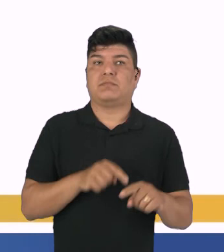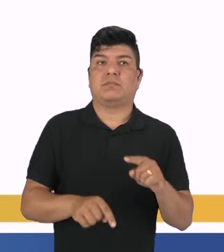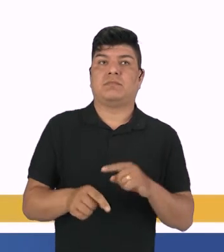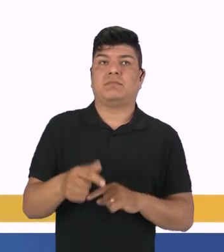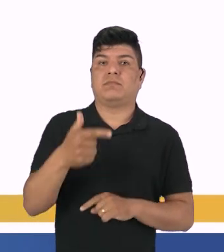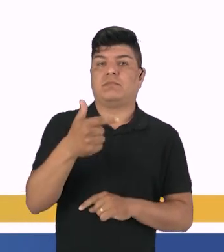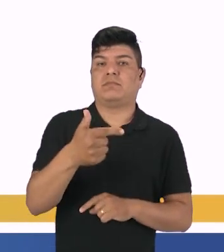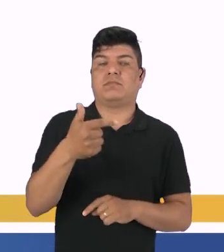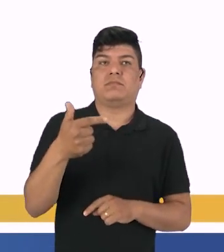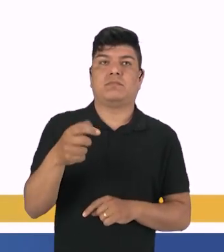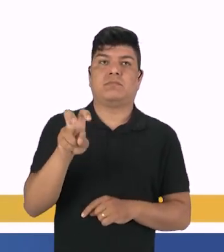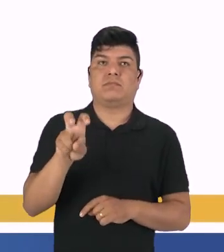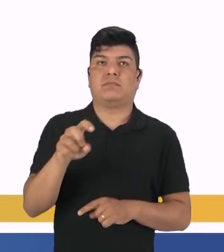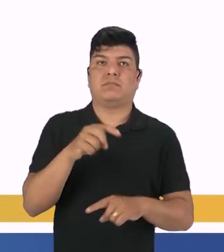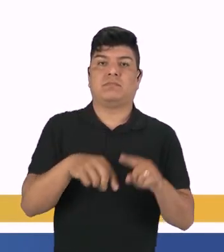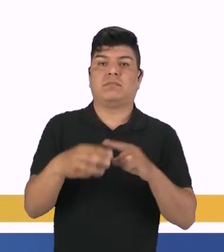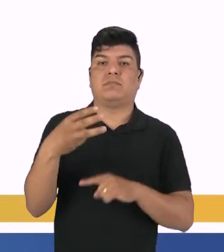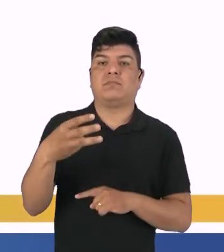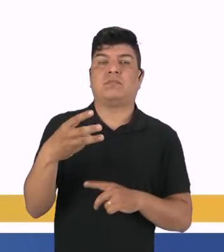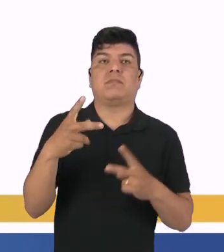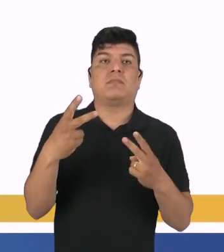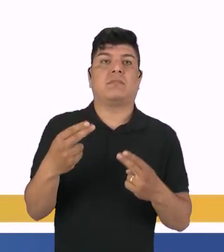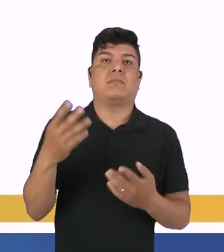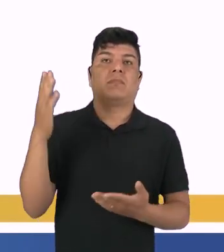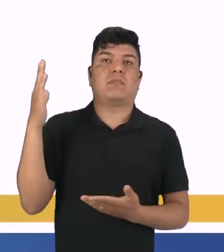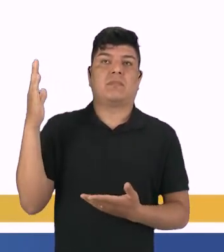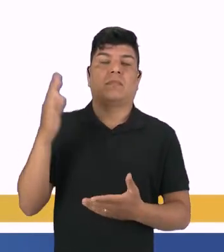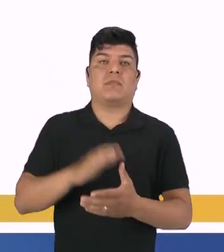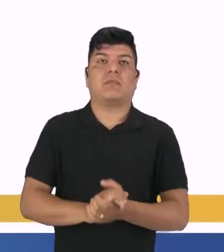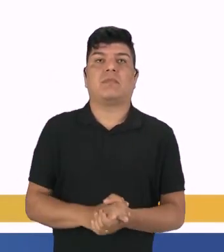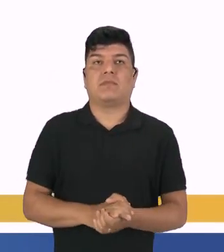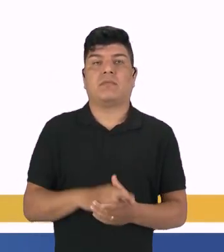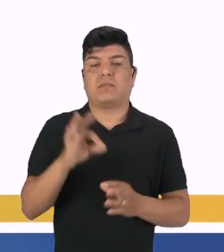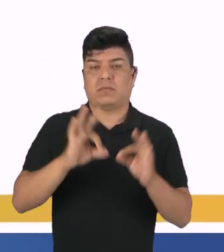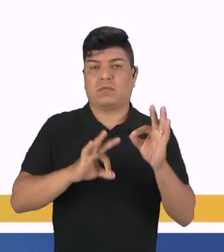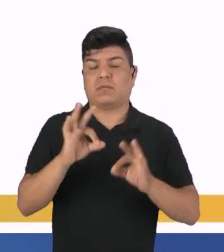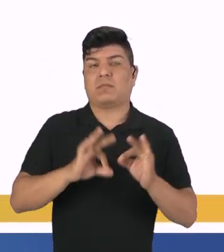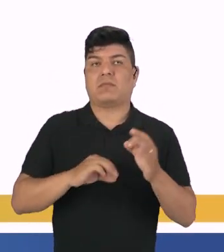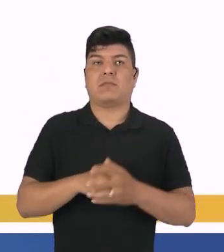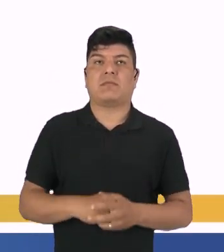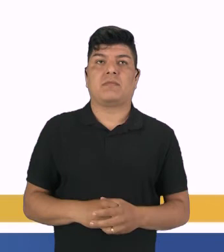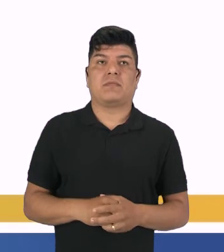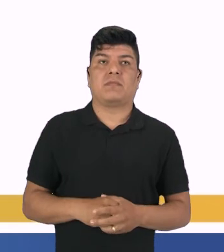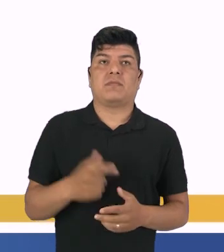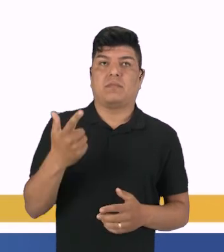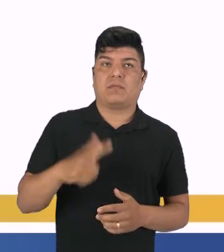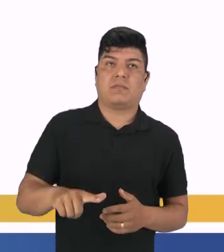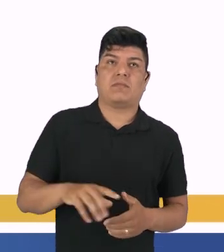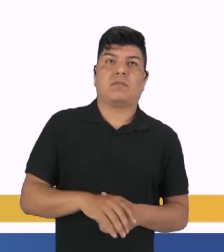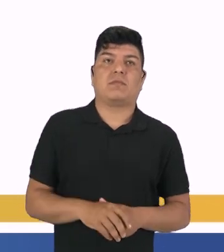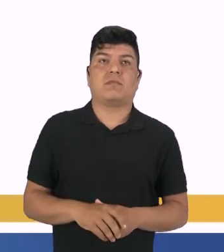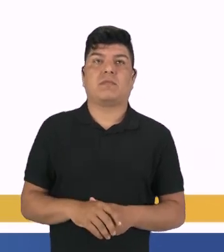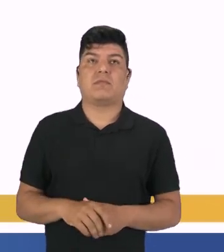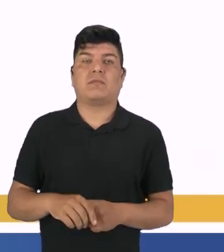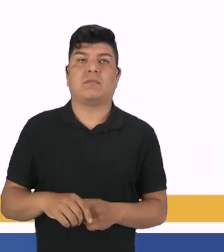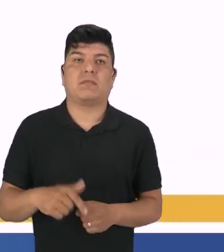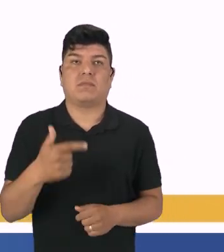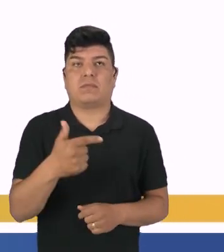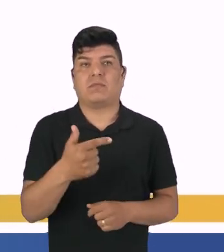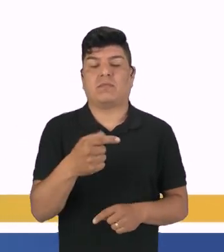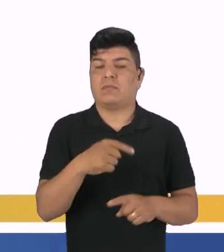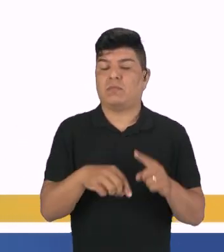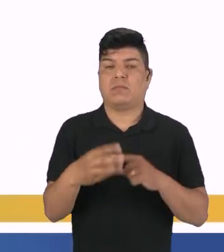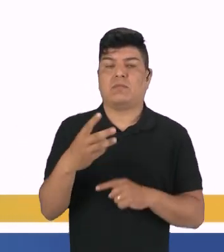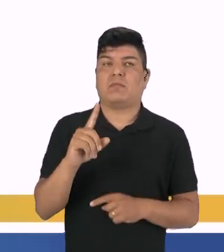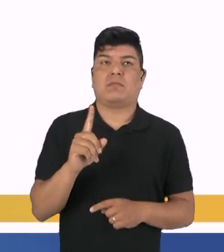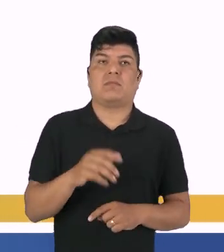de 225 por 3, está aí a armaçãozinha da minha divisão. Então, novamente aqui eu vou dividir, ó, 2 não